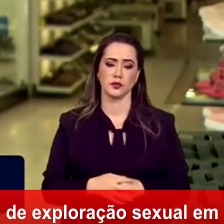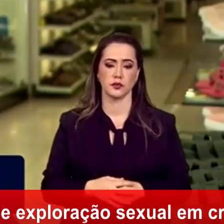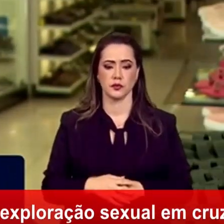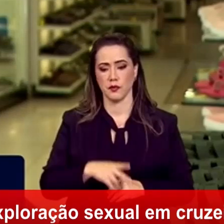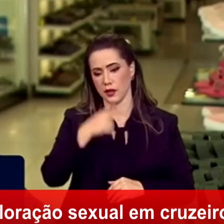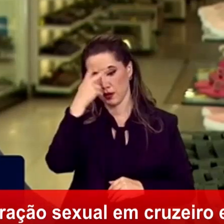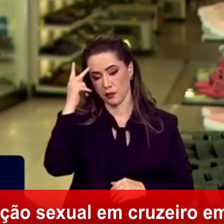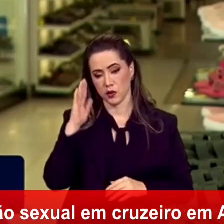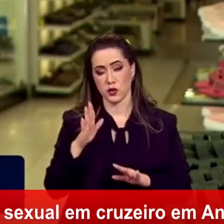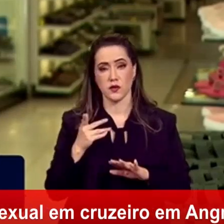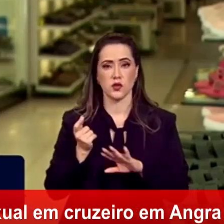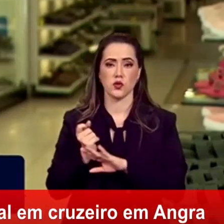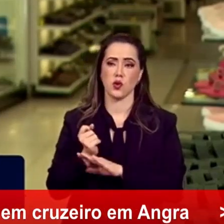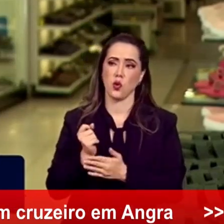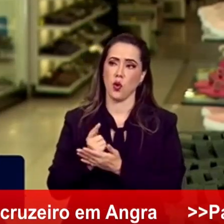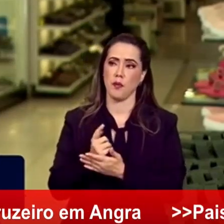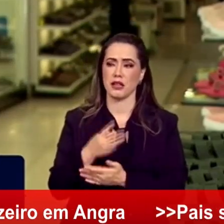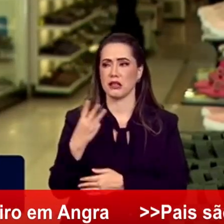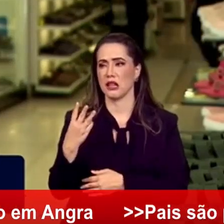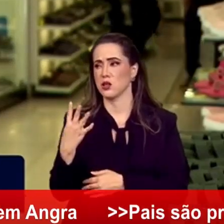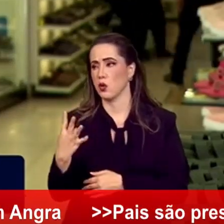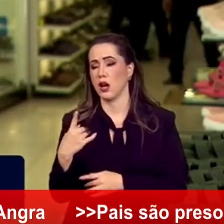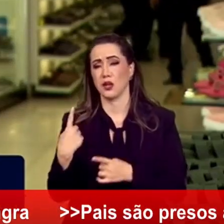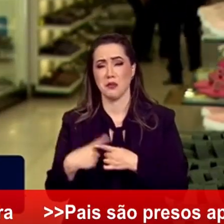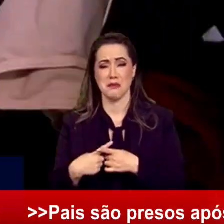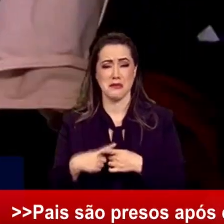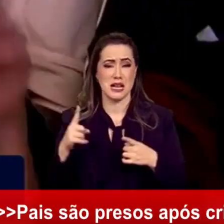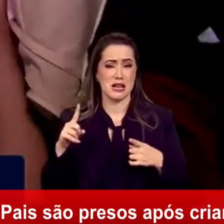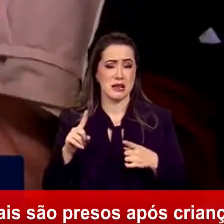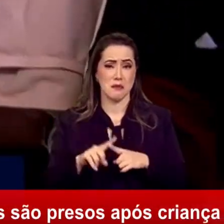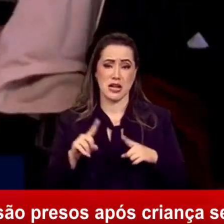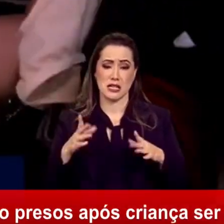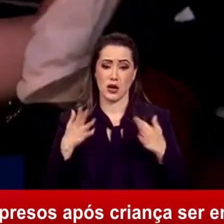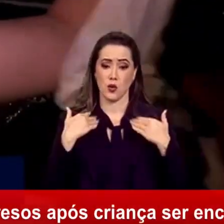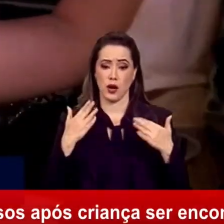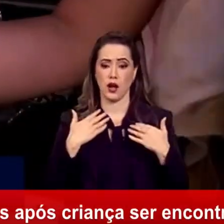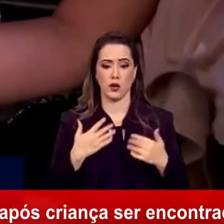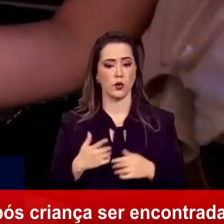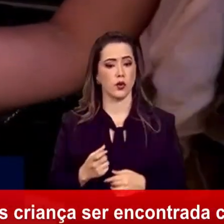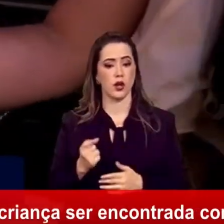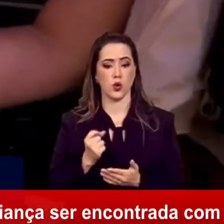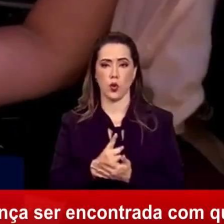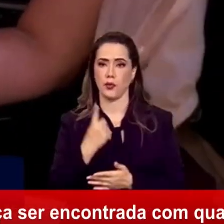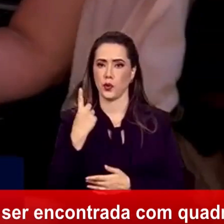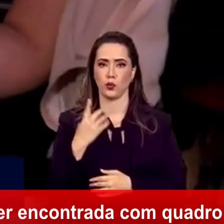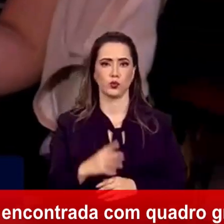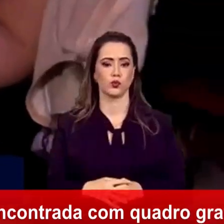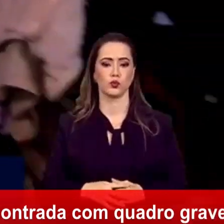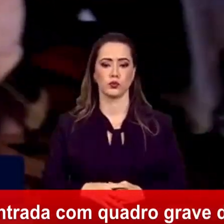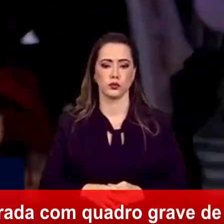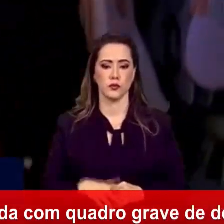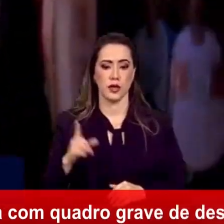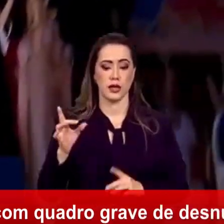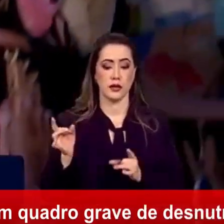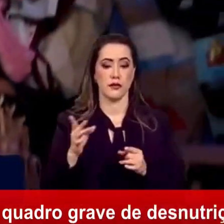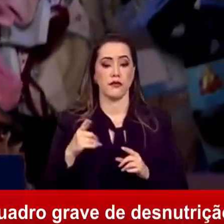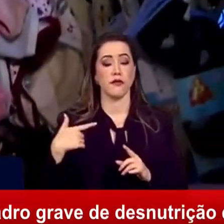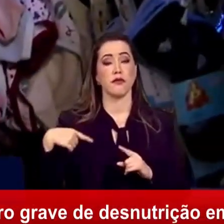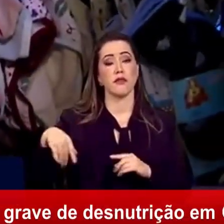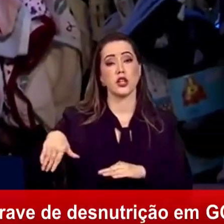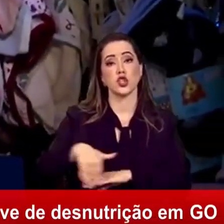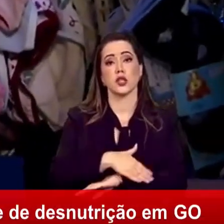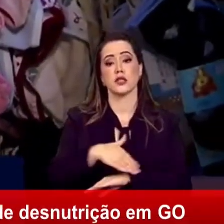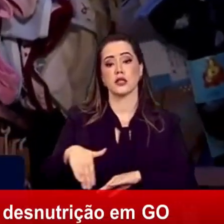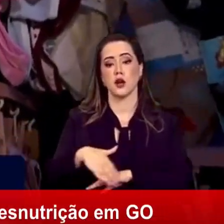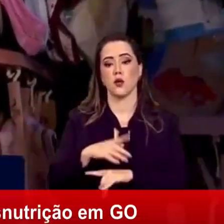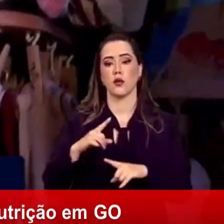cliente vem comprar 3, 4 produtos, ele leva só um por conta do calor. A Rose é vendedora nesta rua há 3 anos. Por conta do calor